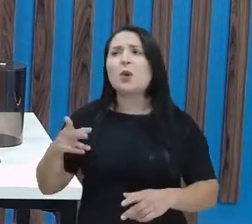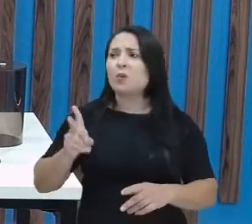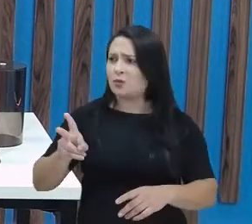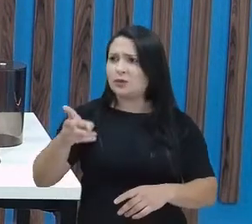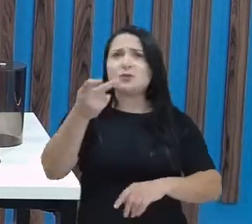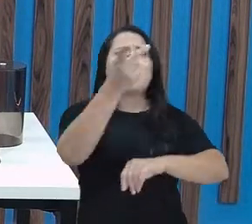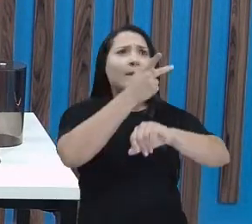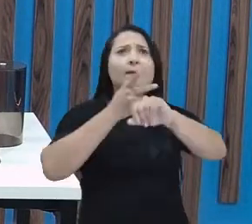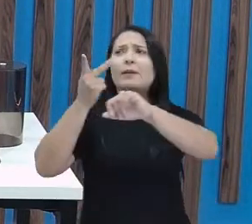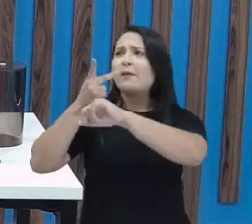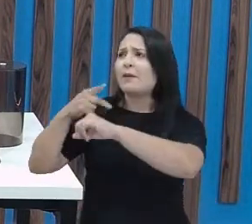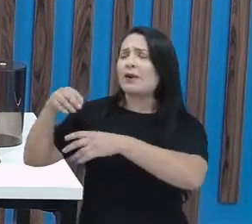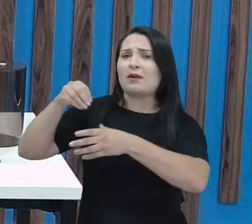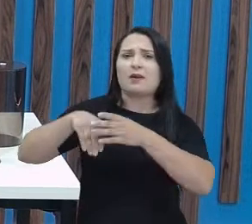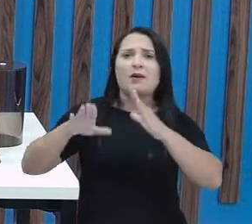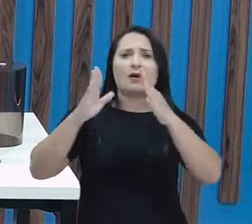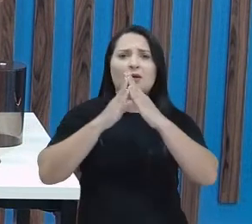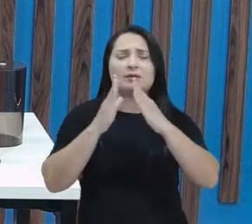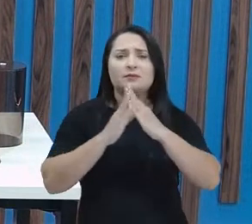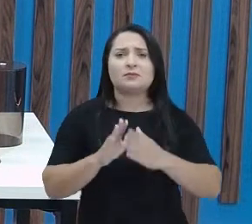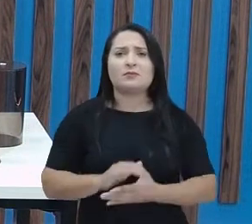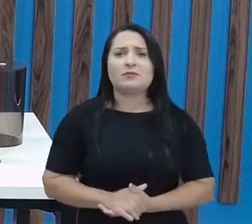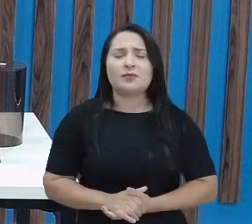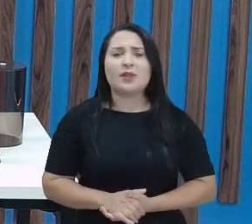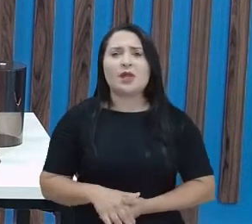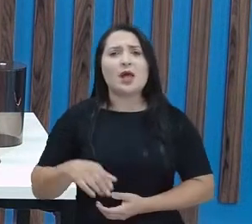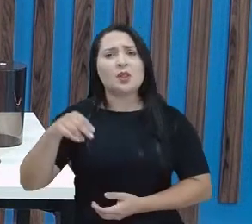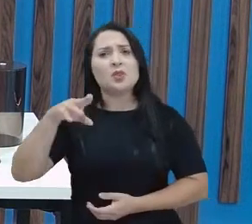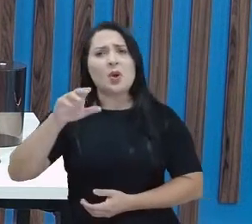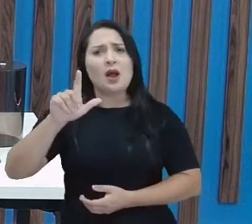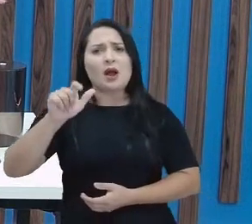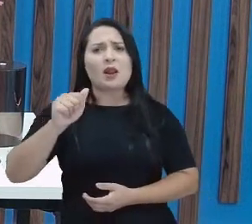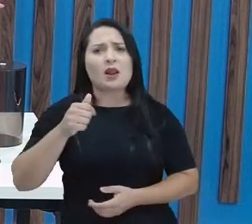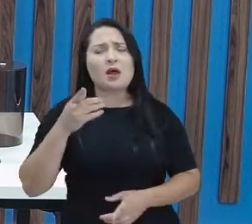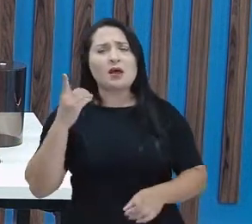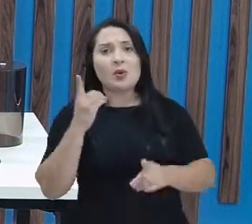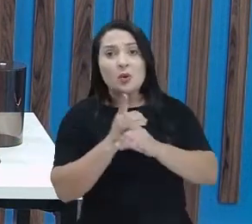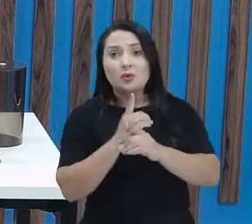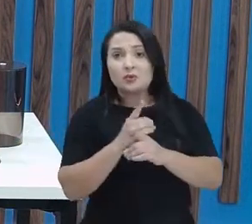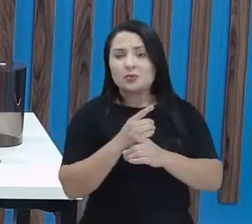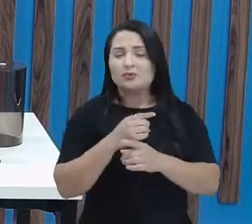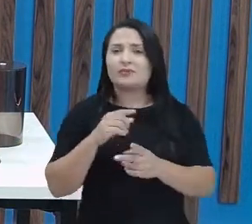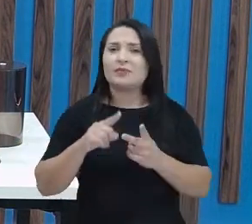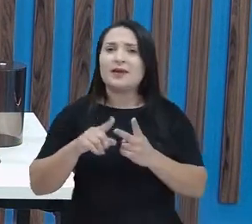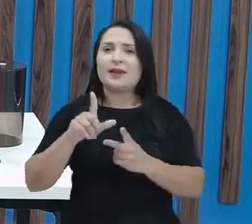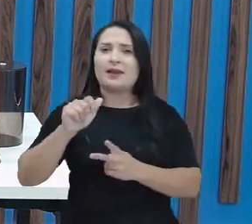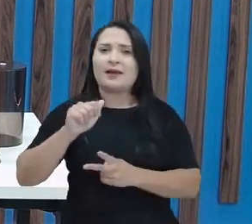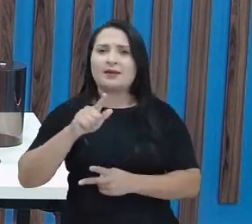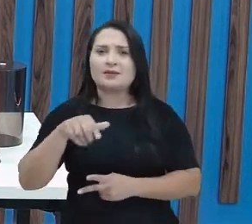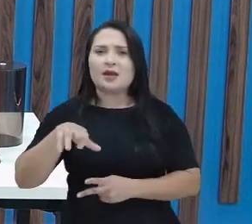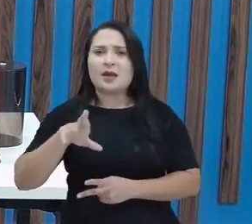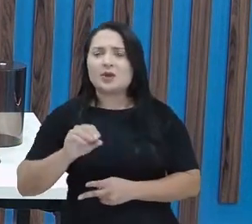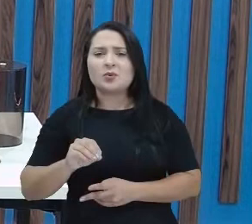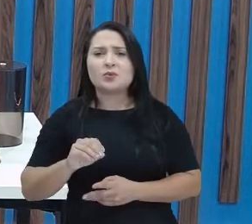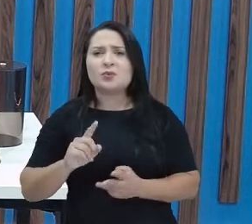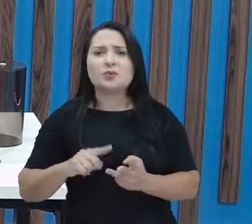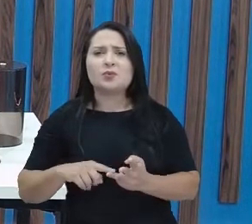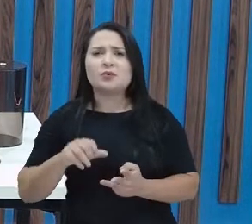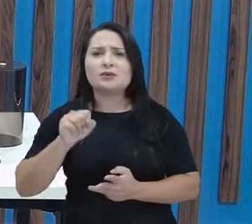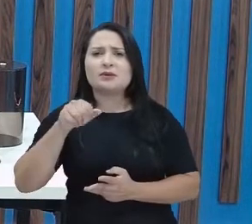que você consegue encontrar. E no Ala, encontrou alguma coisa? Lázaro, Christian,